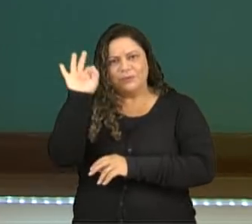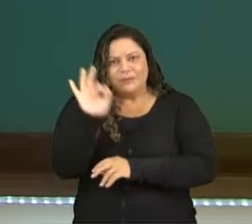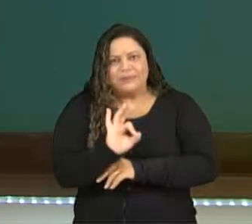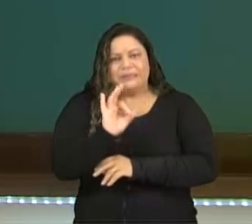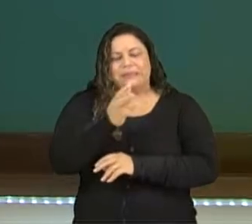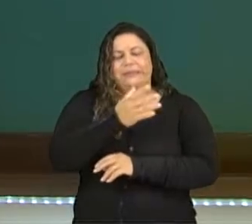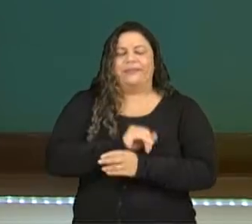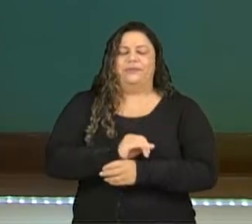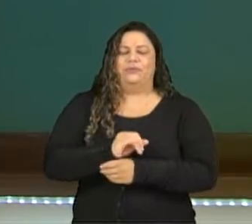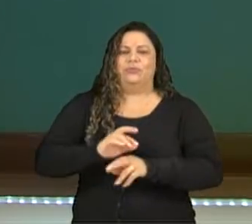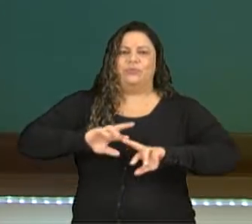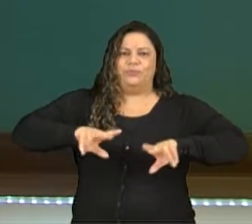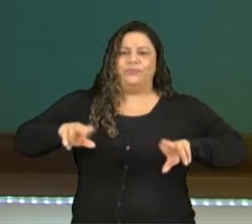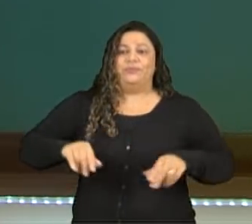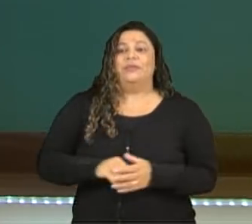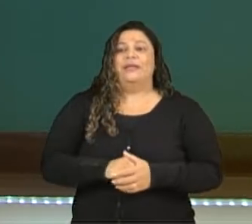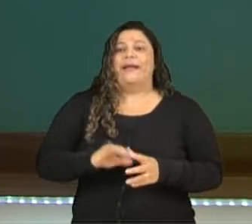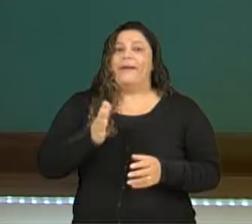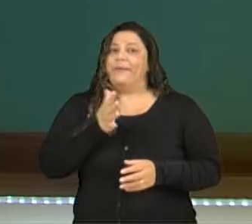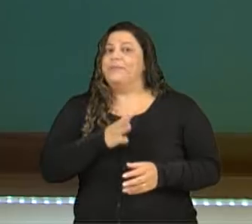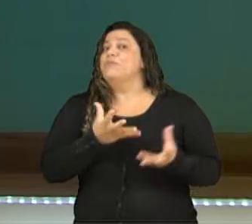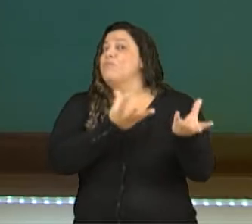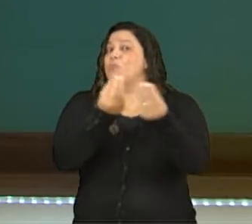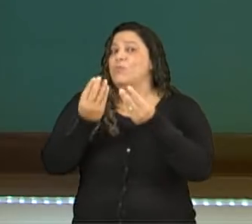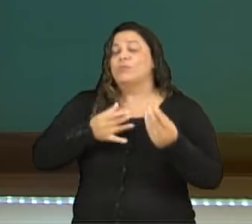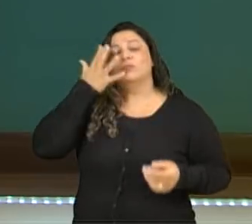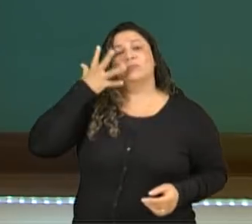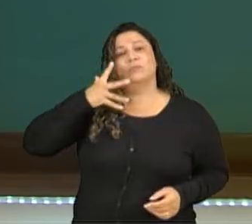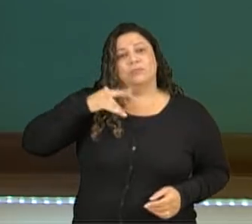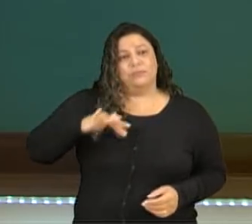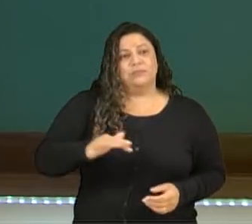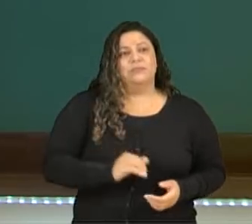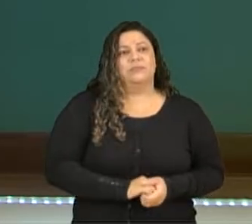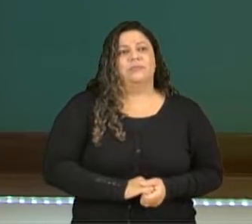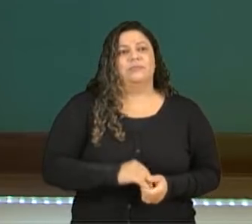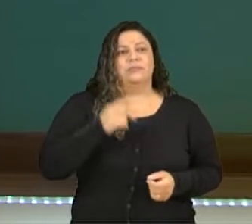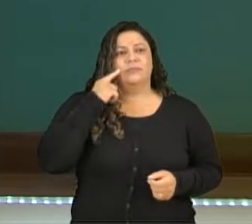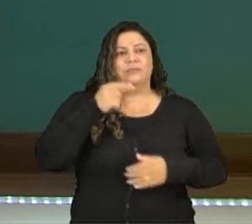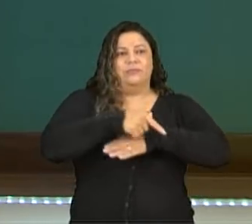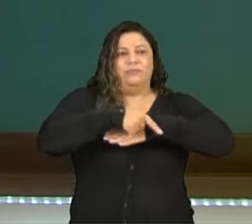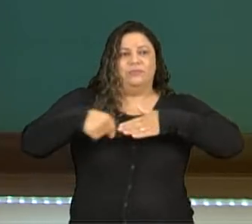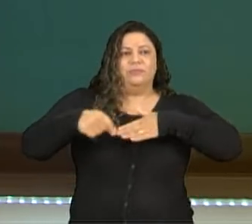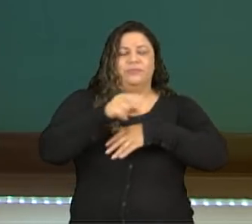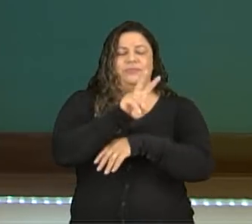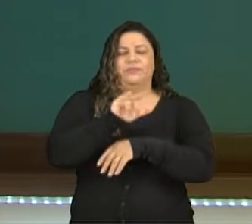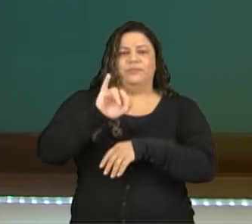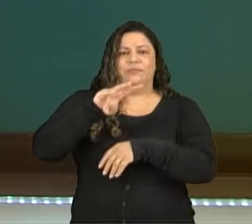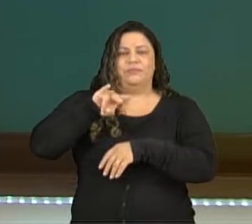e metade é criança. Por Viviane Souza, Globo News,